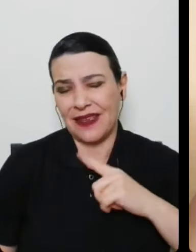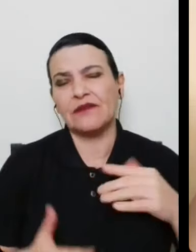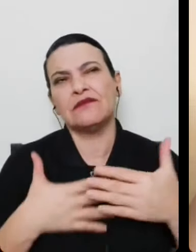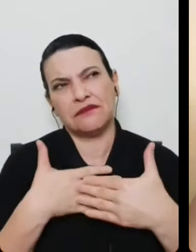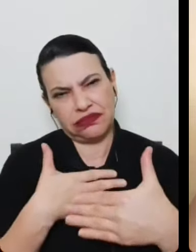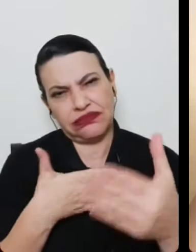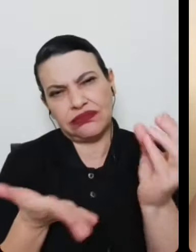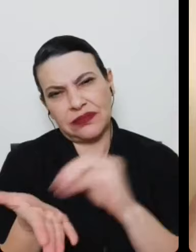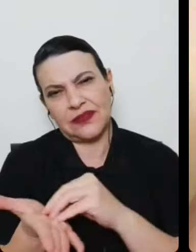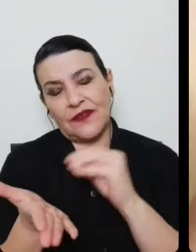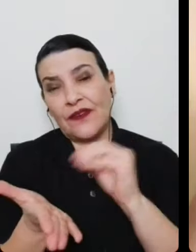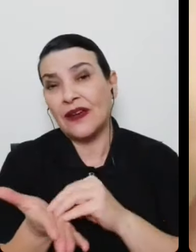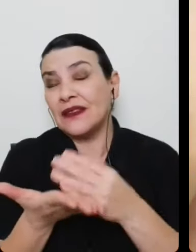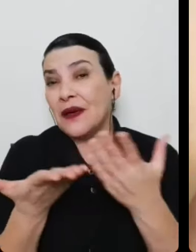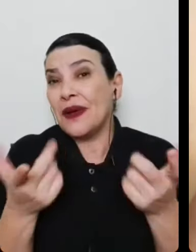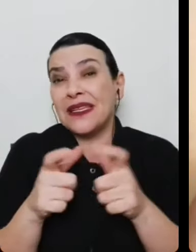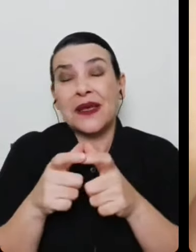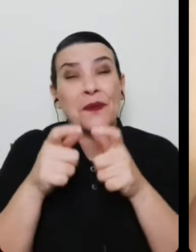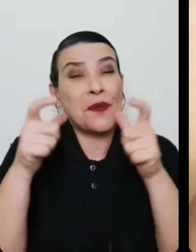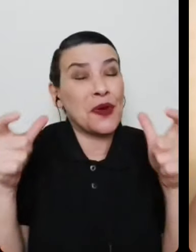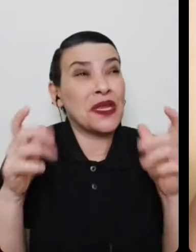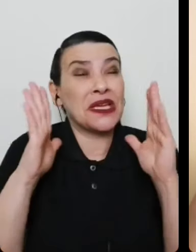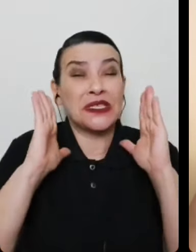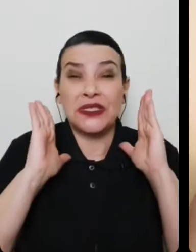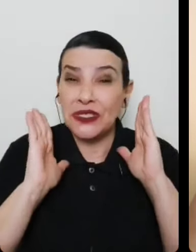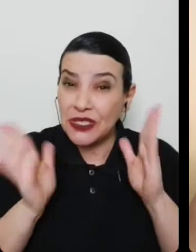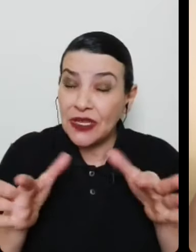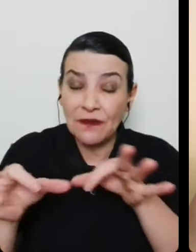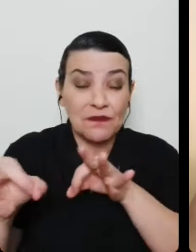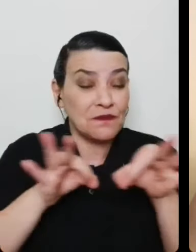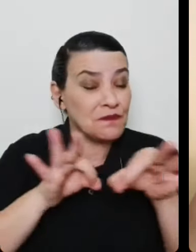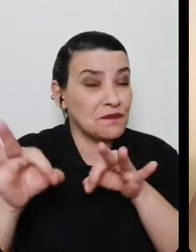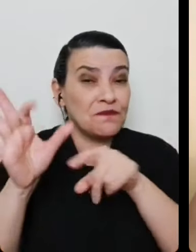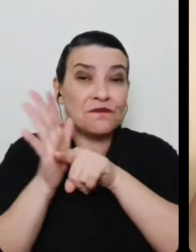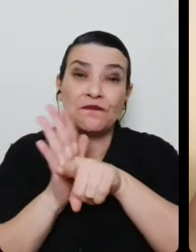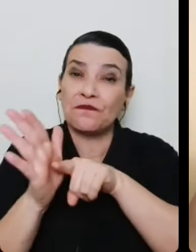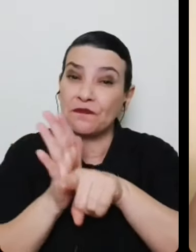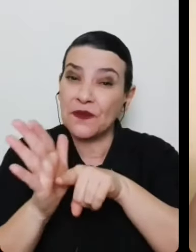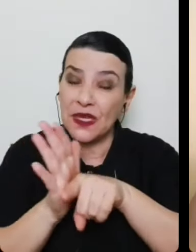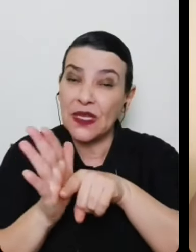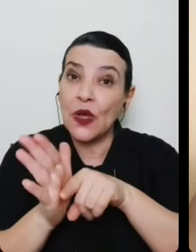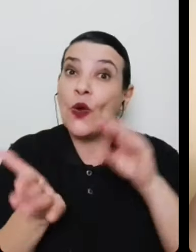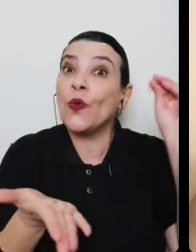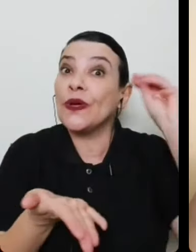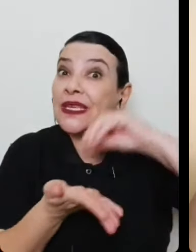feito, mas muita gente já fez muita coisa nesse sentido. O que